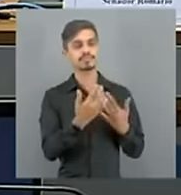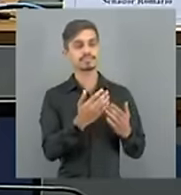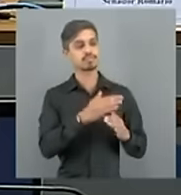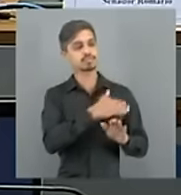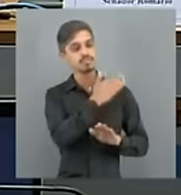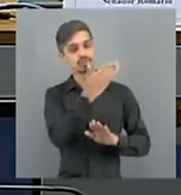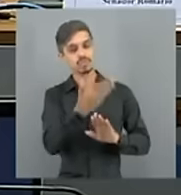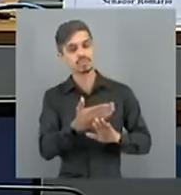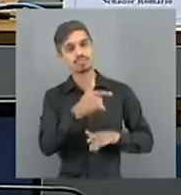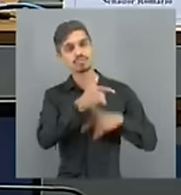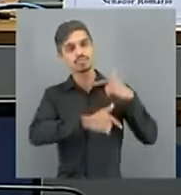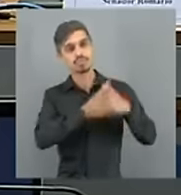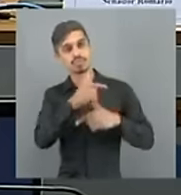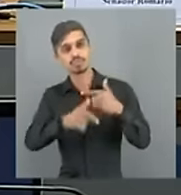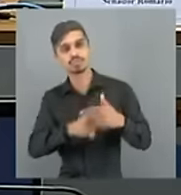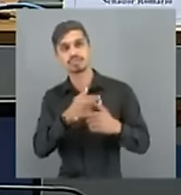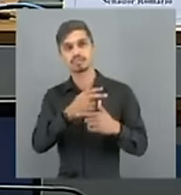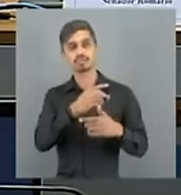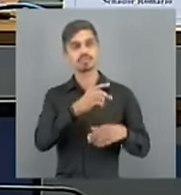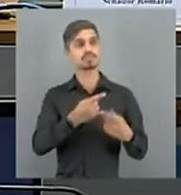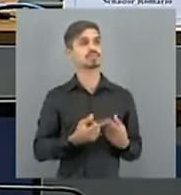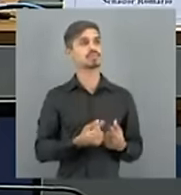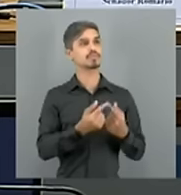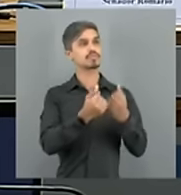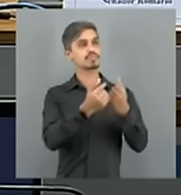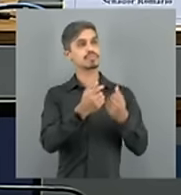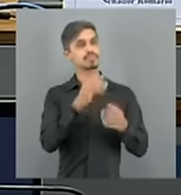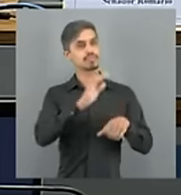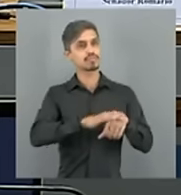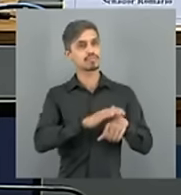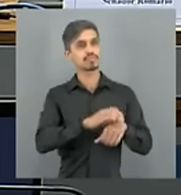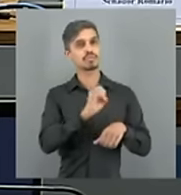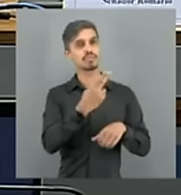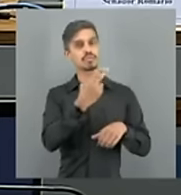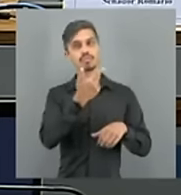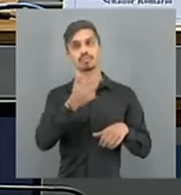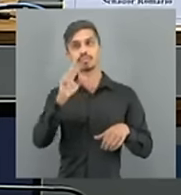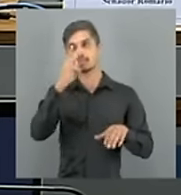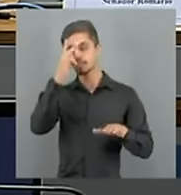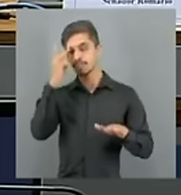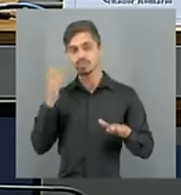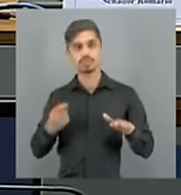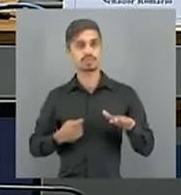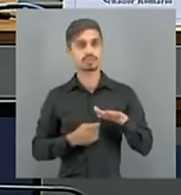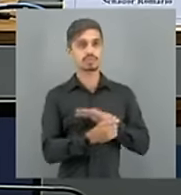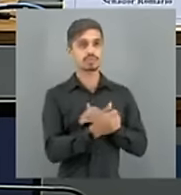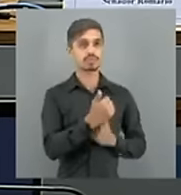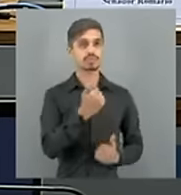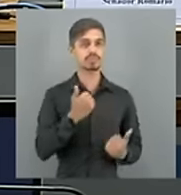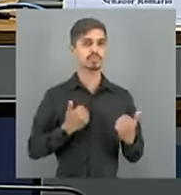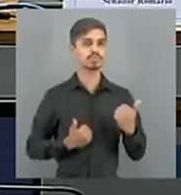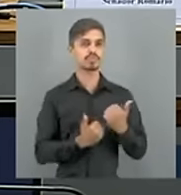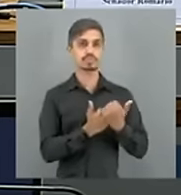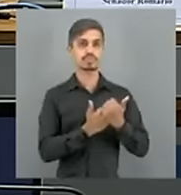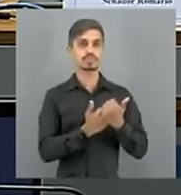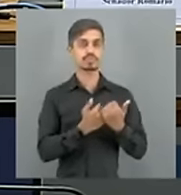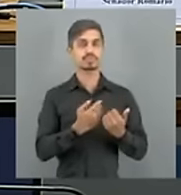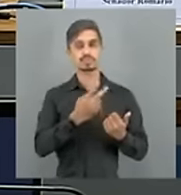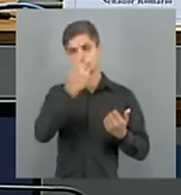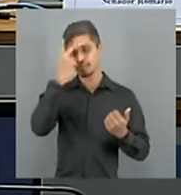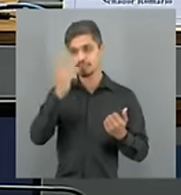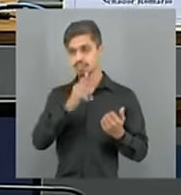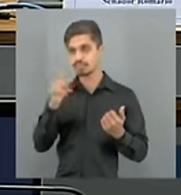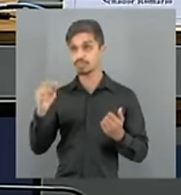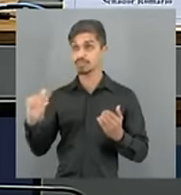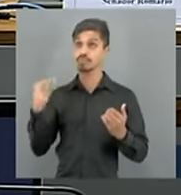trabalho, você fez com dinheiro próprio ou muita gente te ajudou, do caso, muita gente graúda te deu dinheiro para